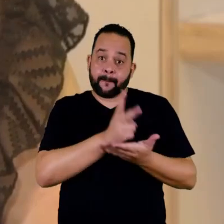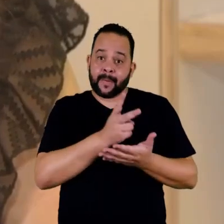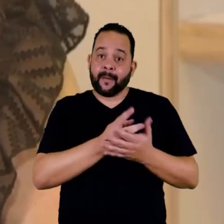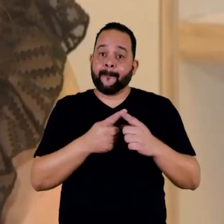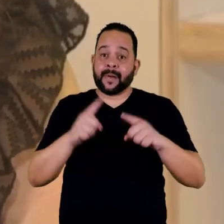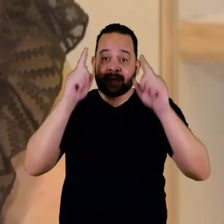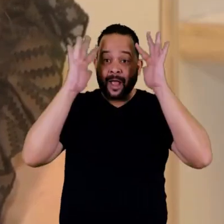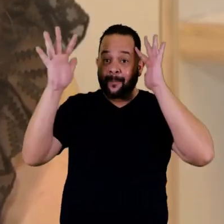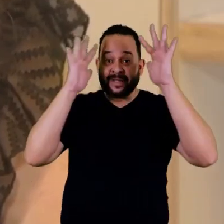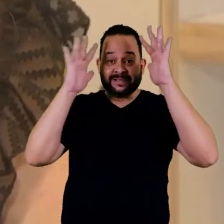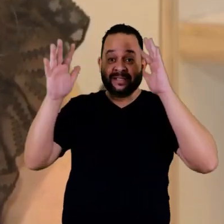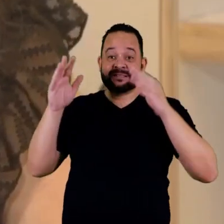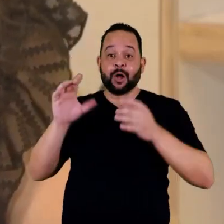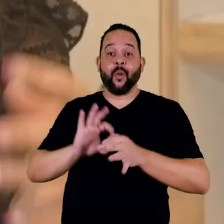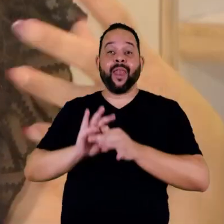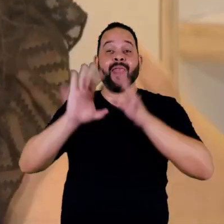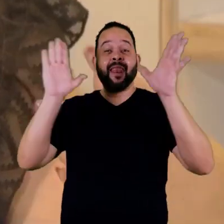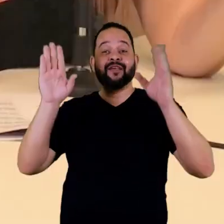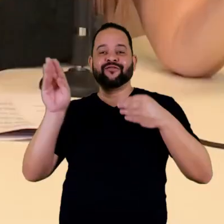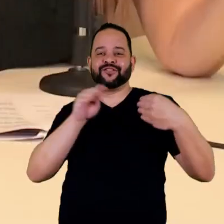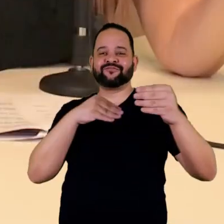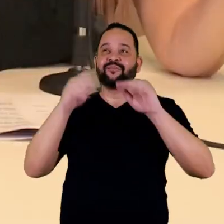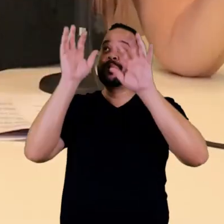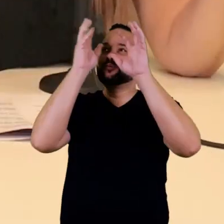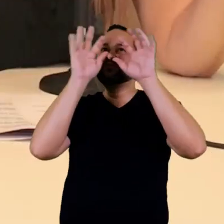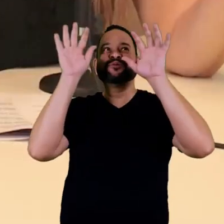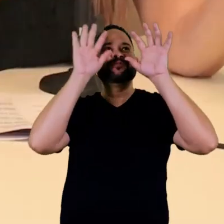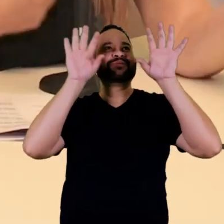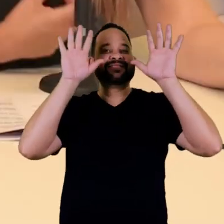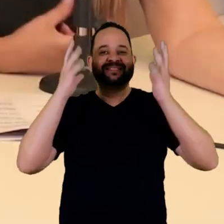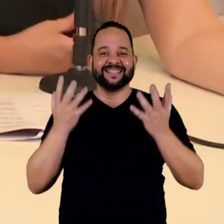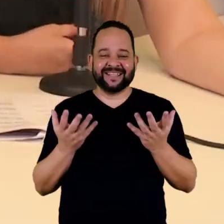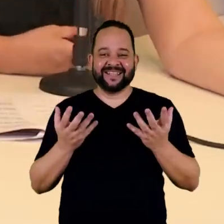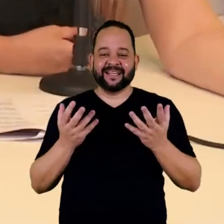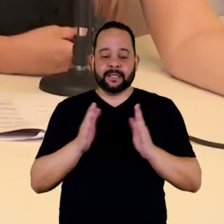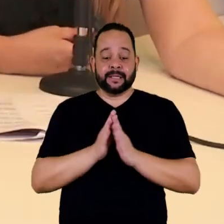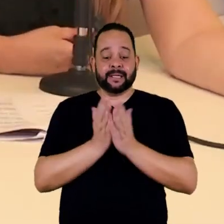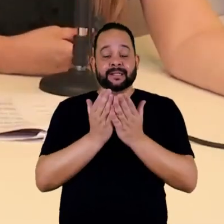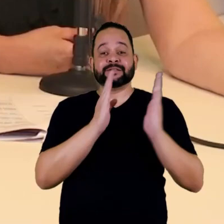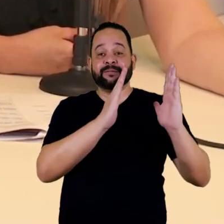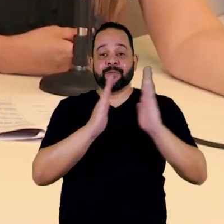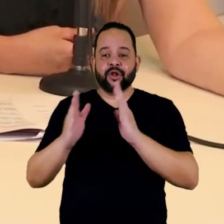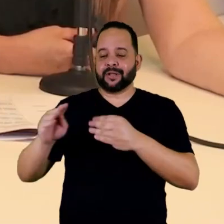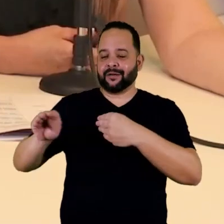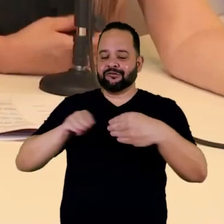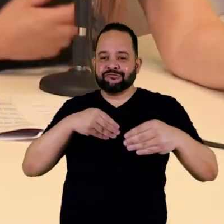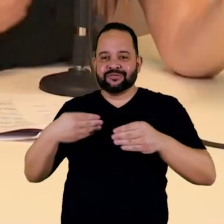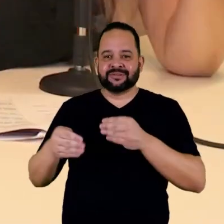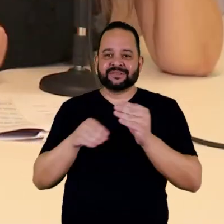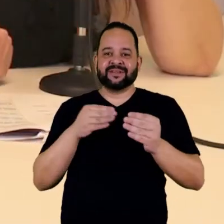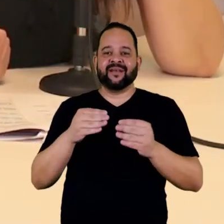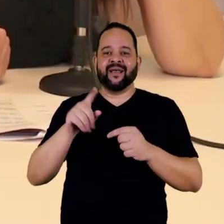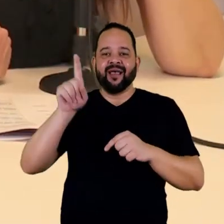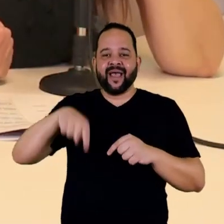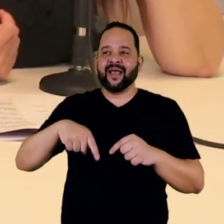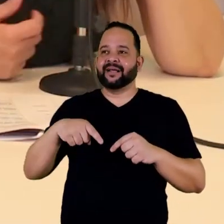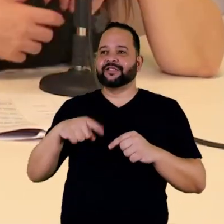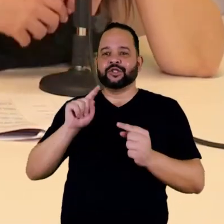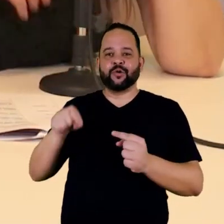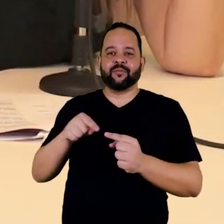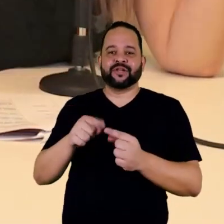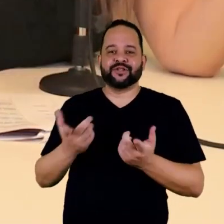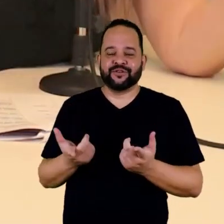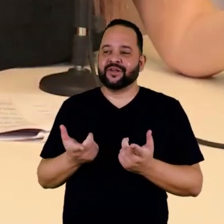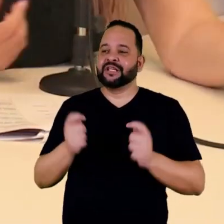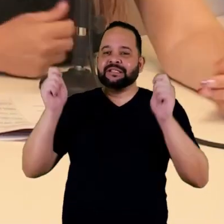imaginação ela não é estática né e eu acho que essa biblioteca viva exatamente essa letra e esse pensamento